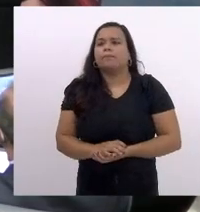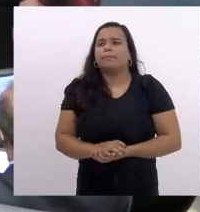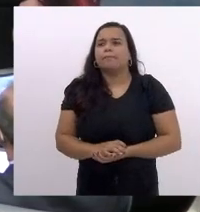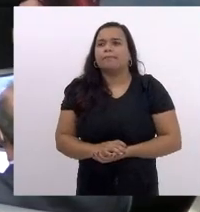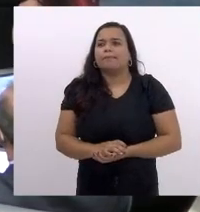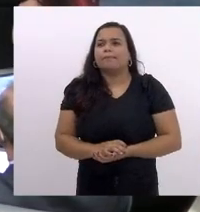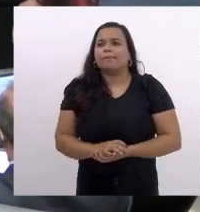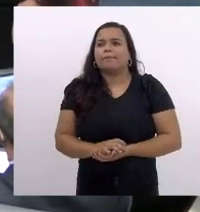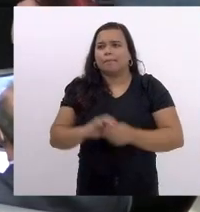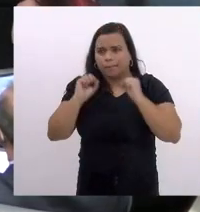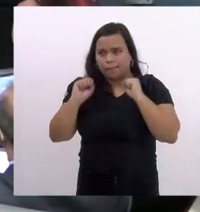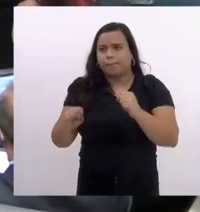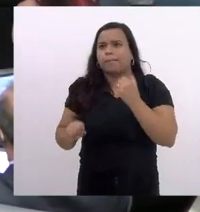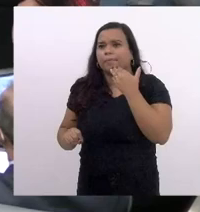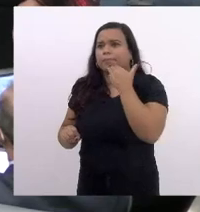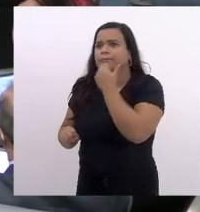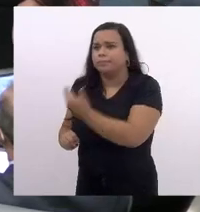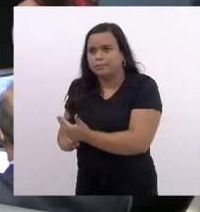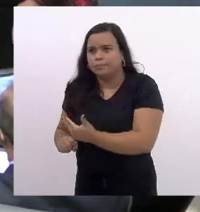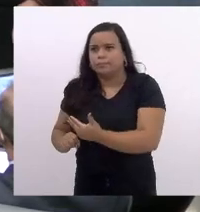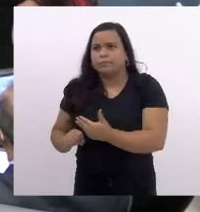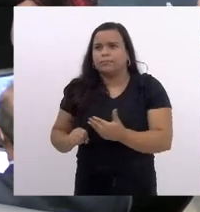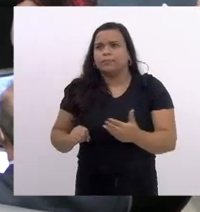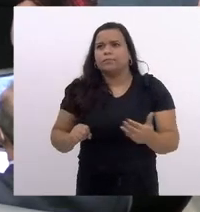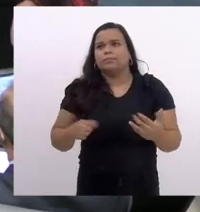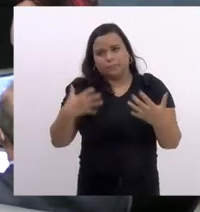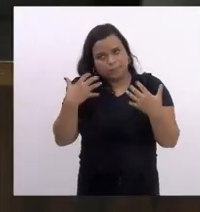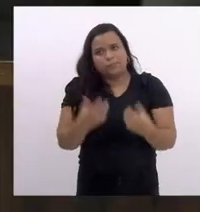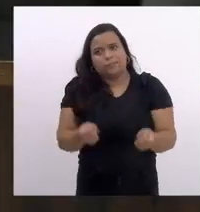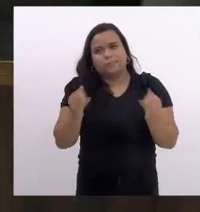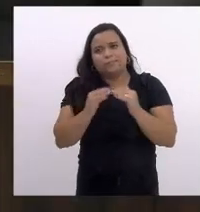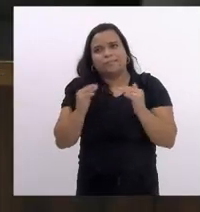Pode pedir, presidente, vai ser favorável.